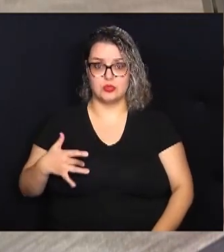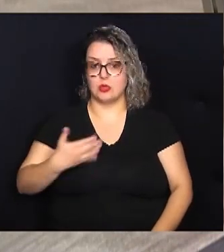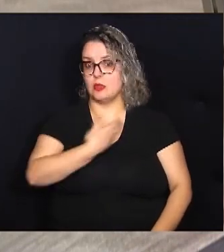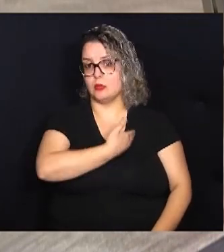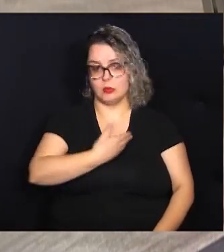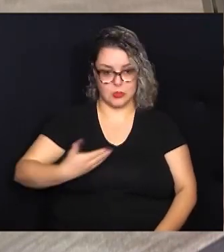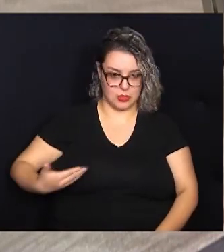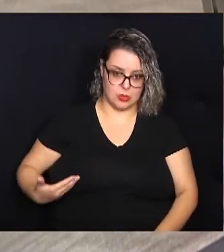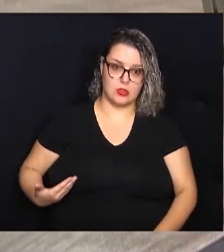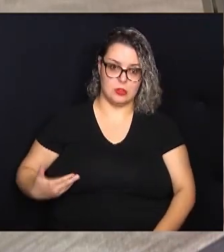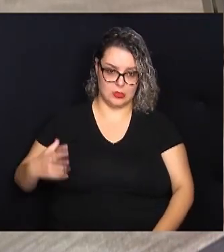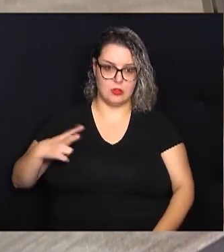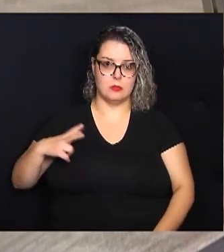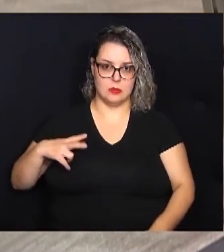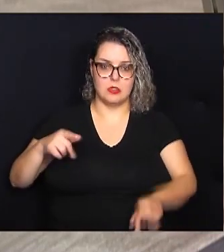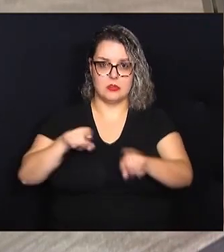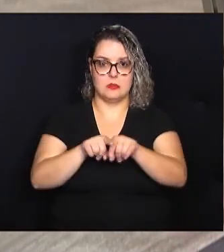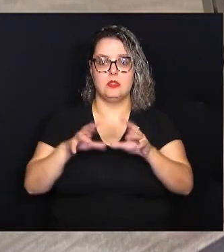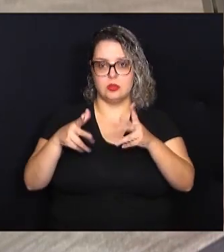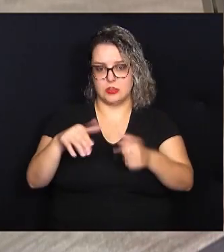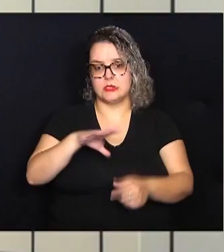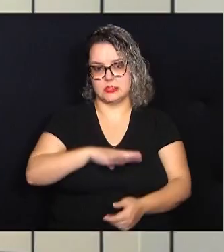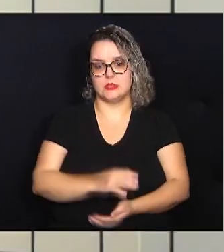para a saúde como um todo na nossa cidade.